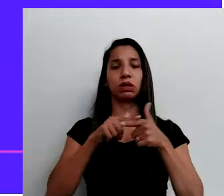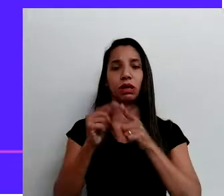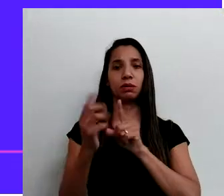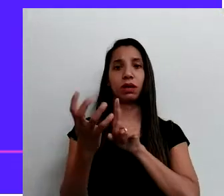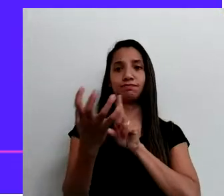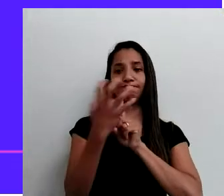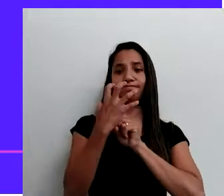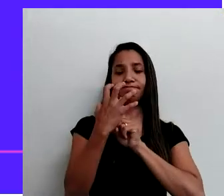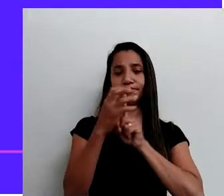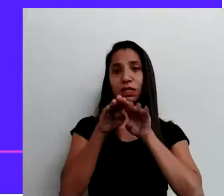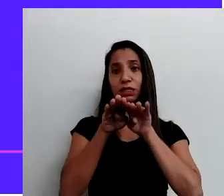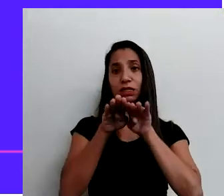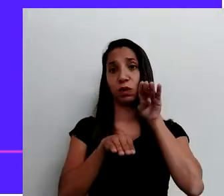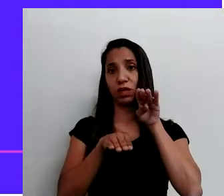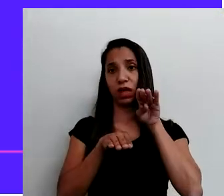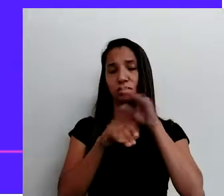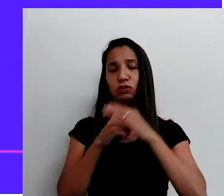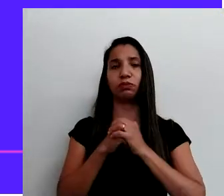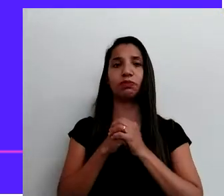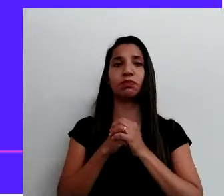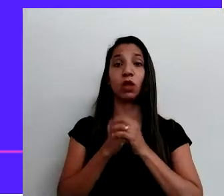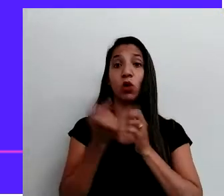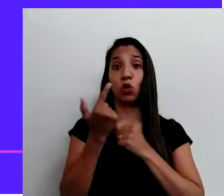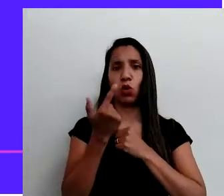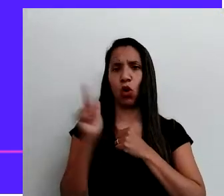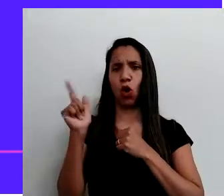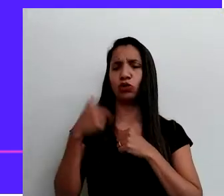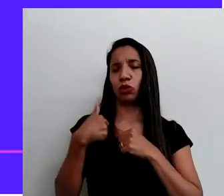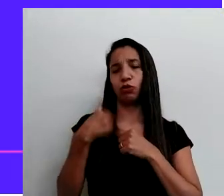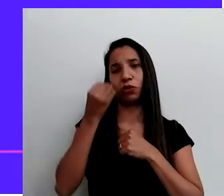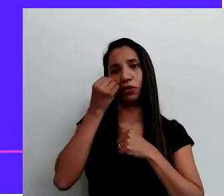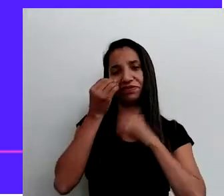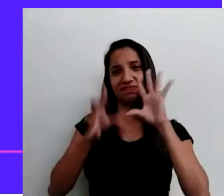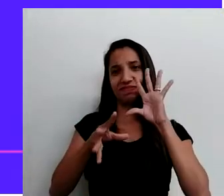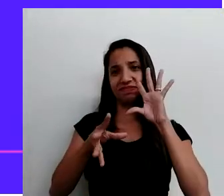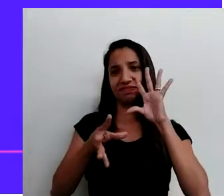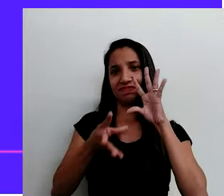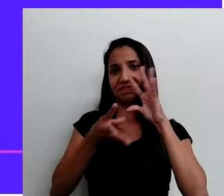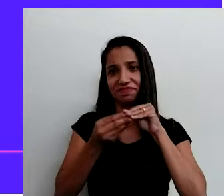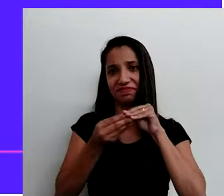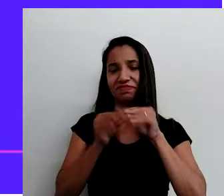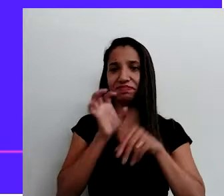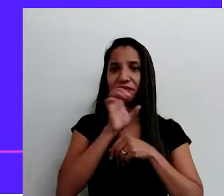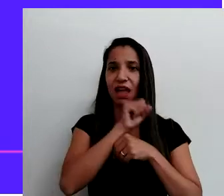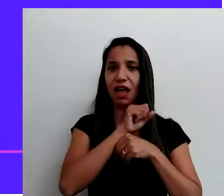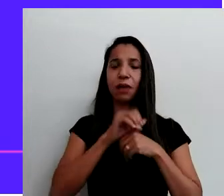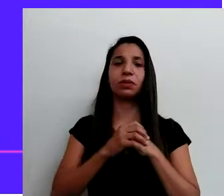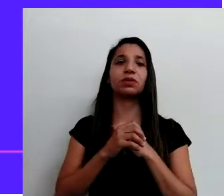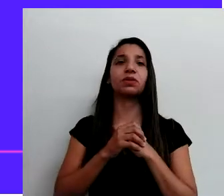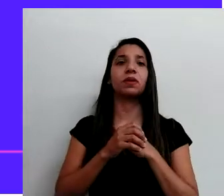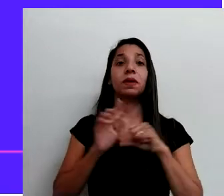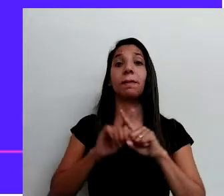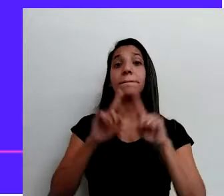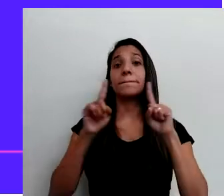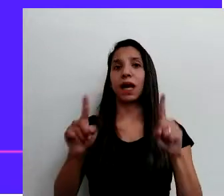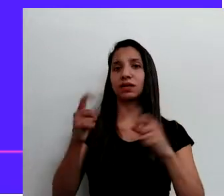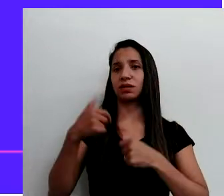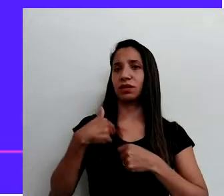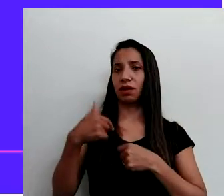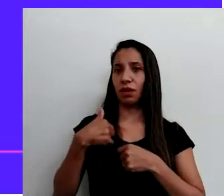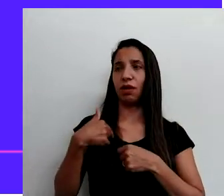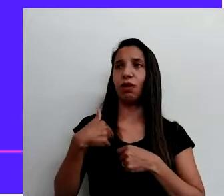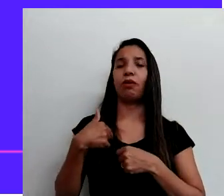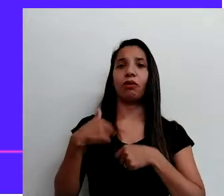O outro, eu vou ser breve, mas é algo com o qual eu tenho me envolvido mais recentemente.